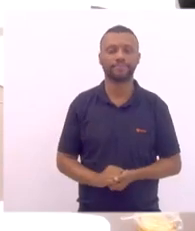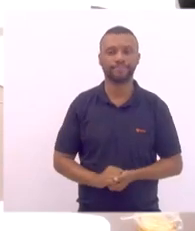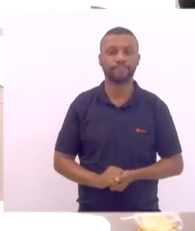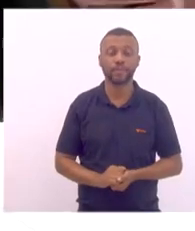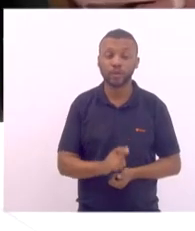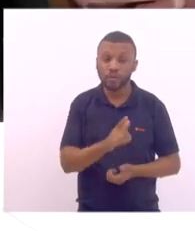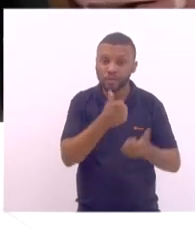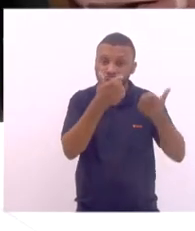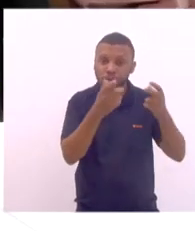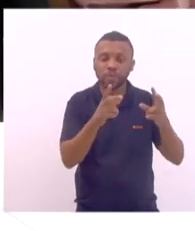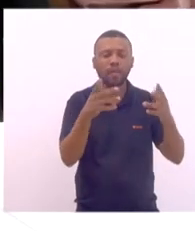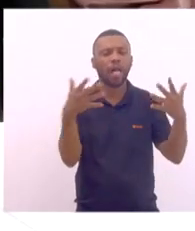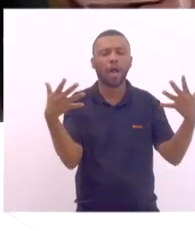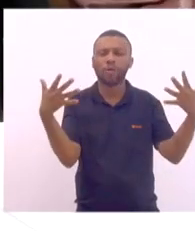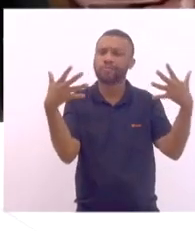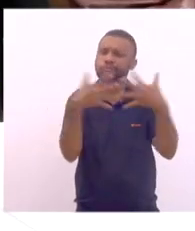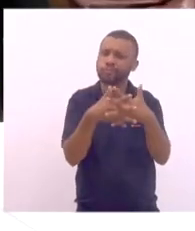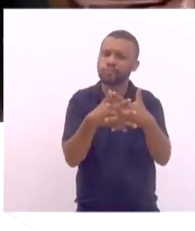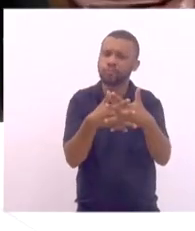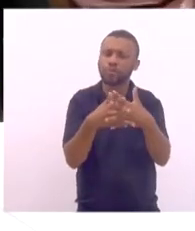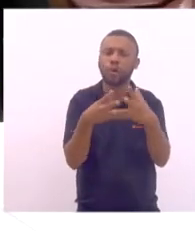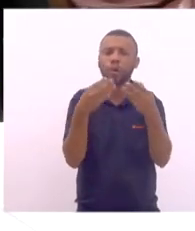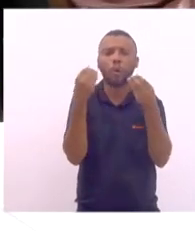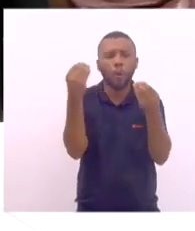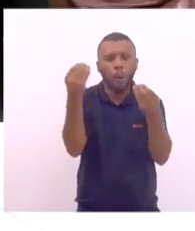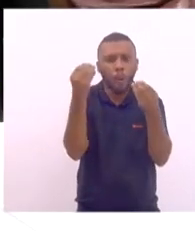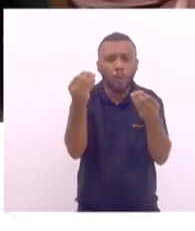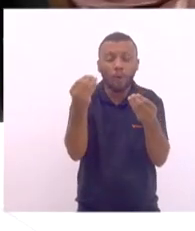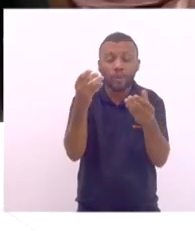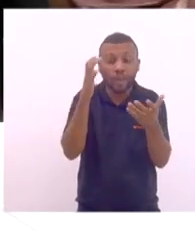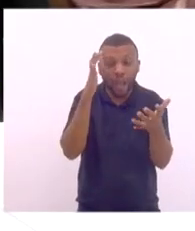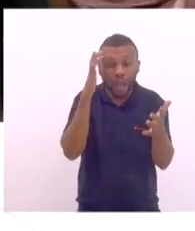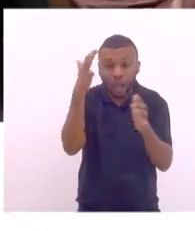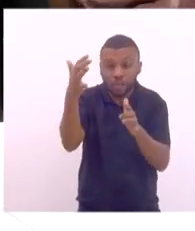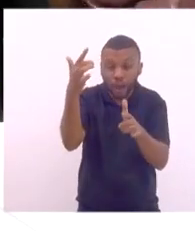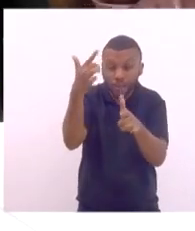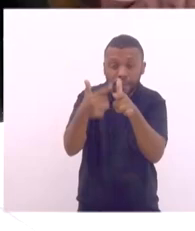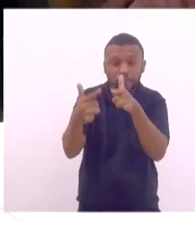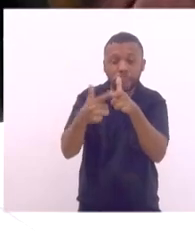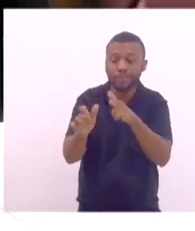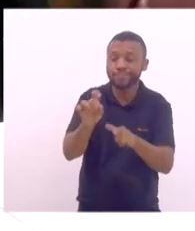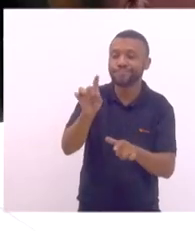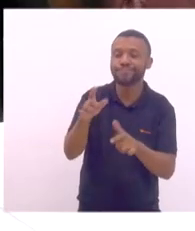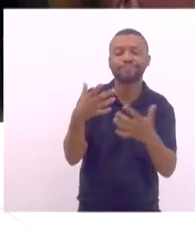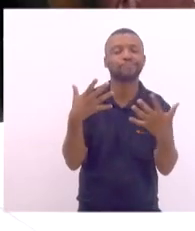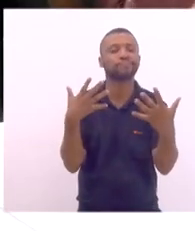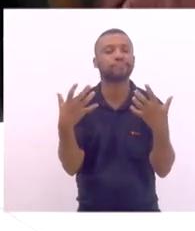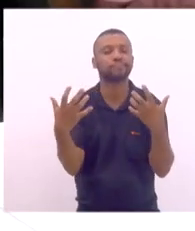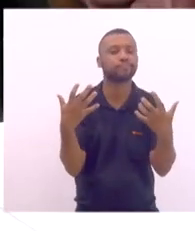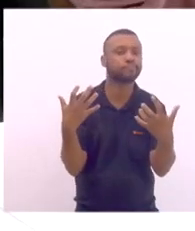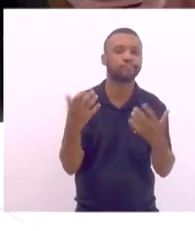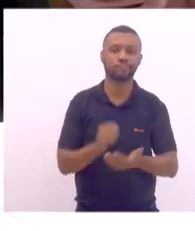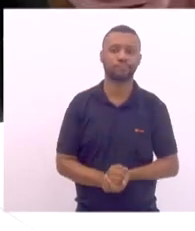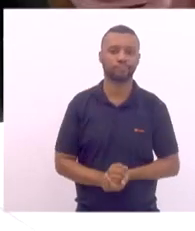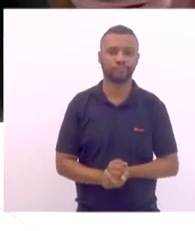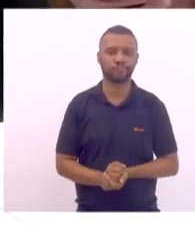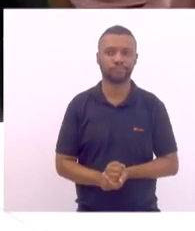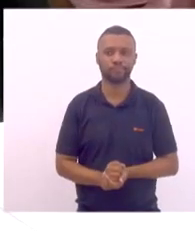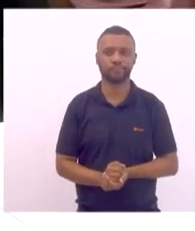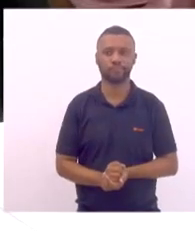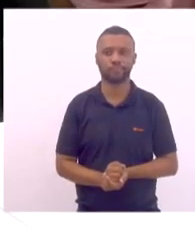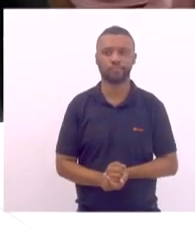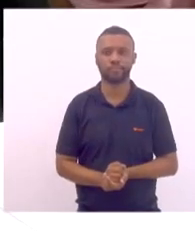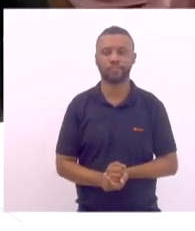questão confusa de como a gente resolve isso. Ou não resolve. Entendeu? Porque tem... Esse que o senhor está falando, com licença, deputado, é o 13, que é da carreira do executivo público. Não é o outro